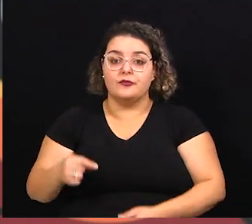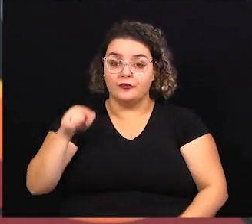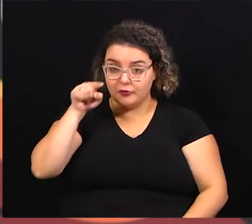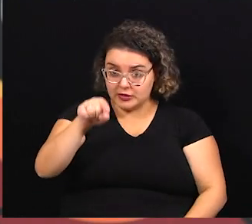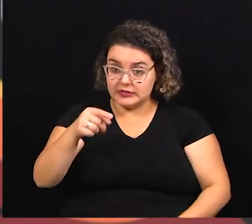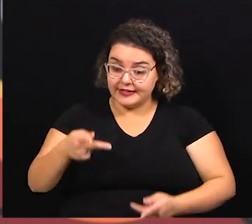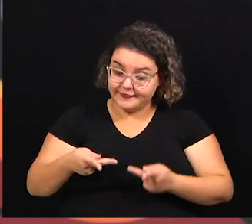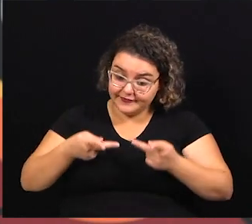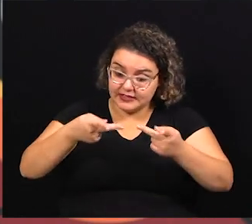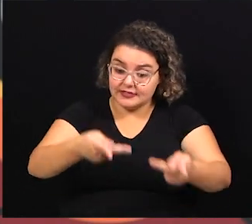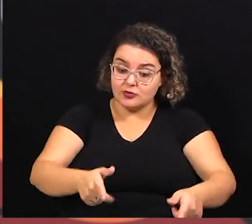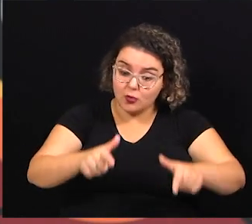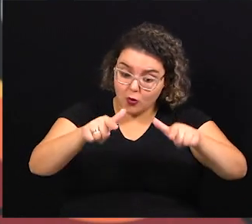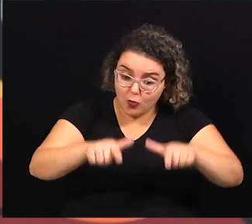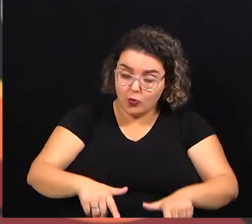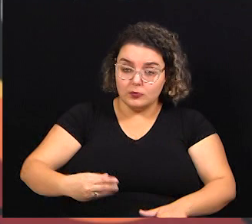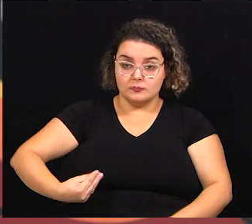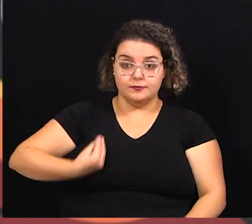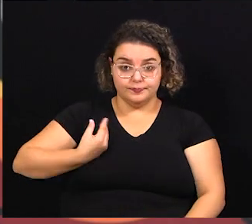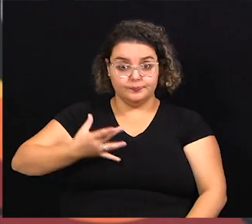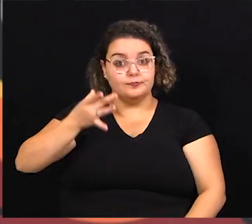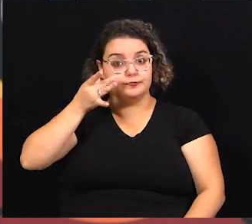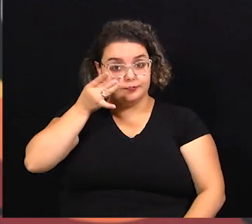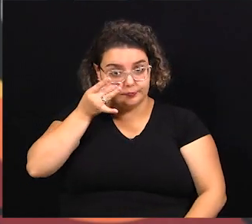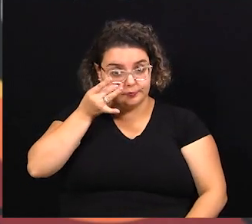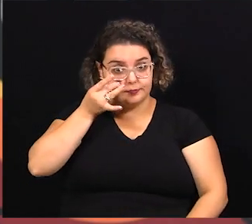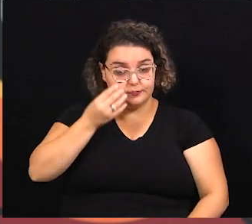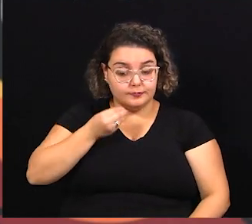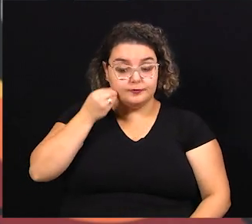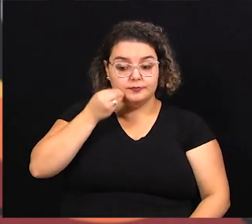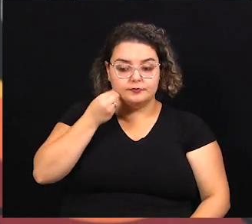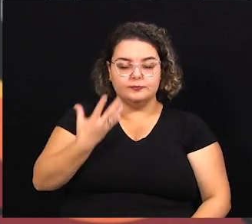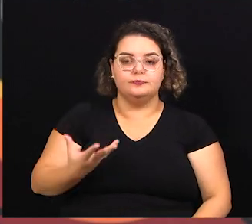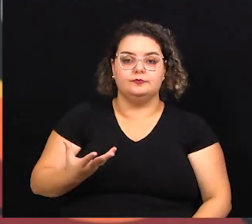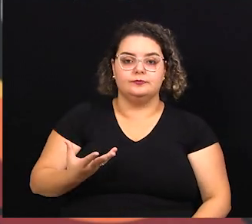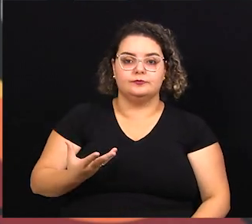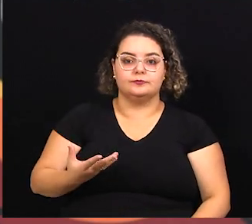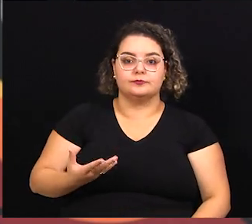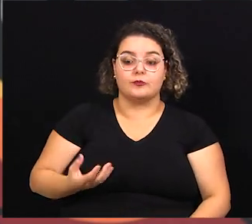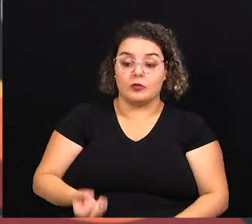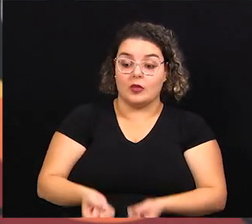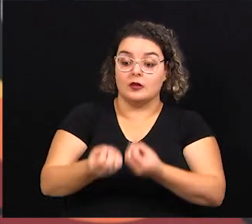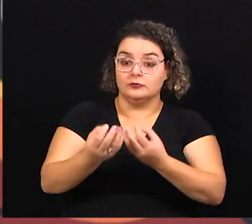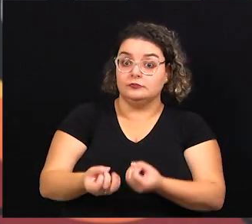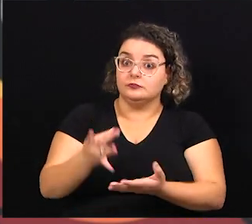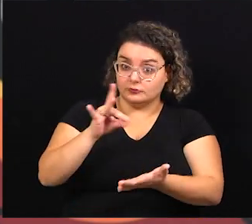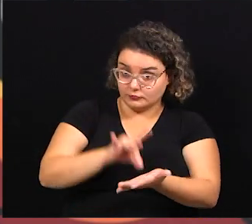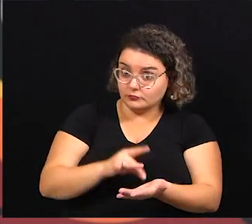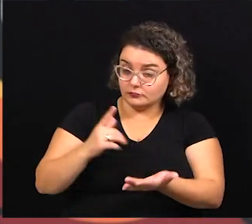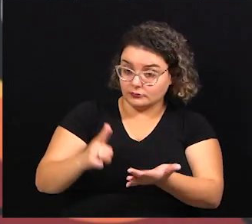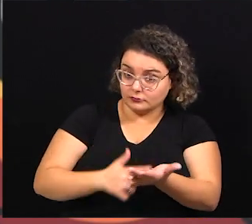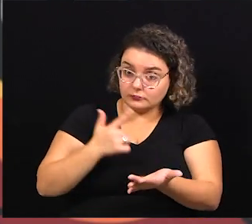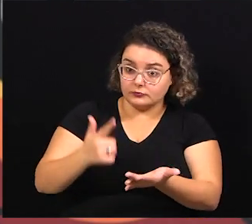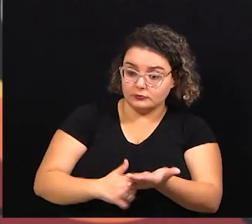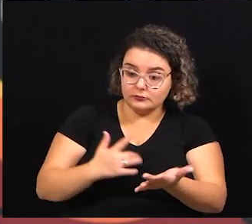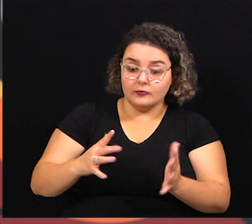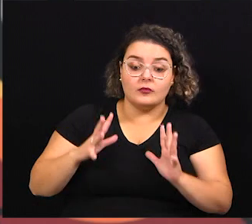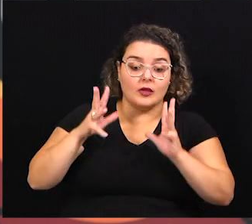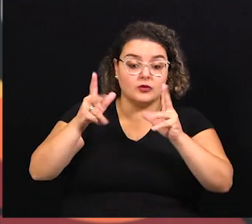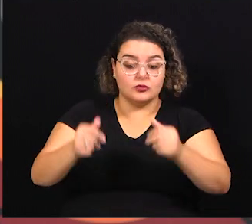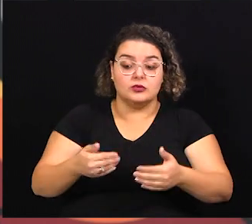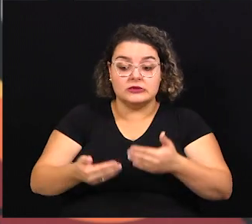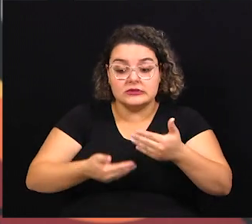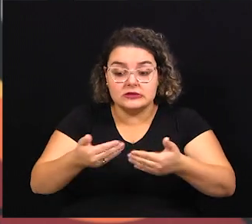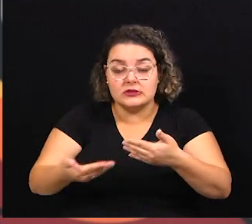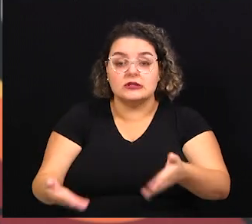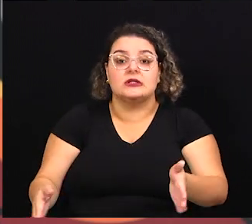para o local, né, vivenciou, né, a experiência para trazer mais informação e veracidade para o seu livro. Então todo